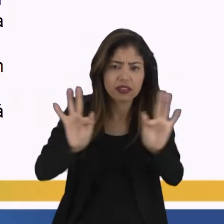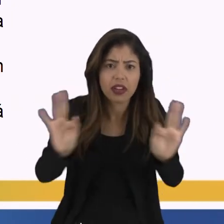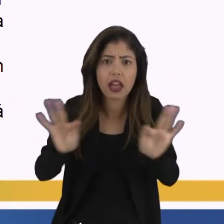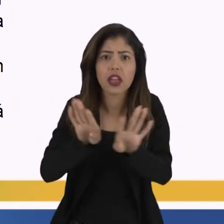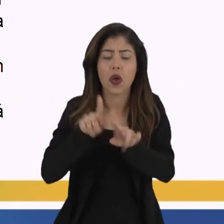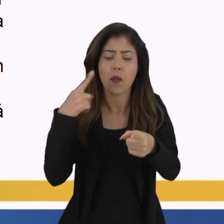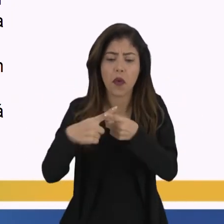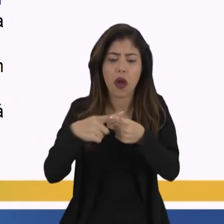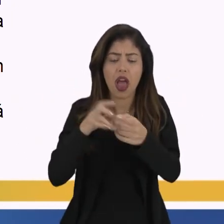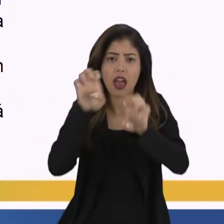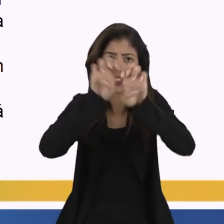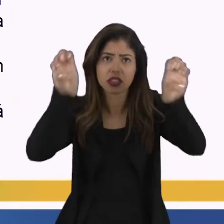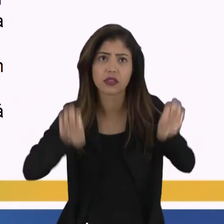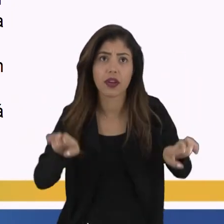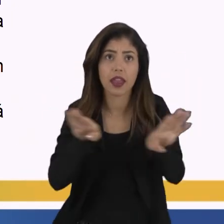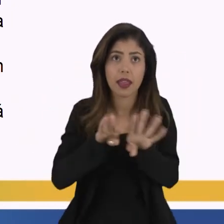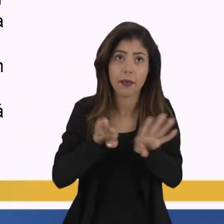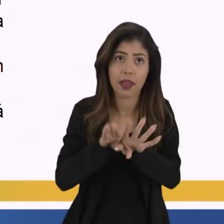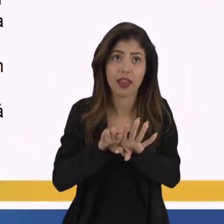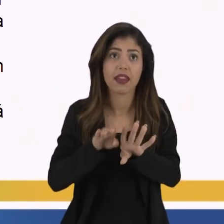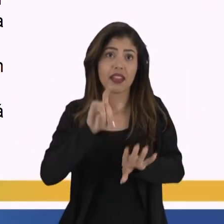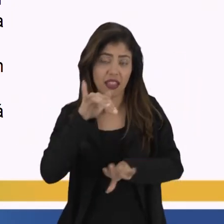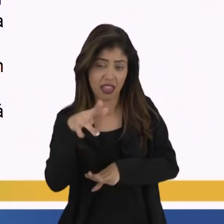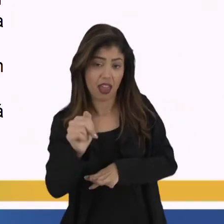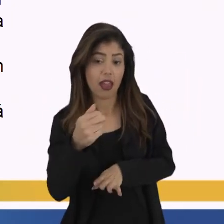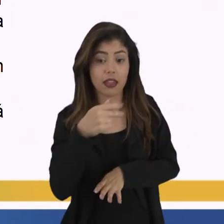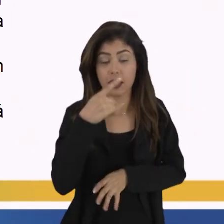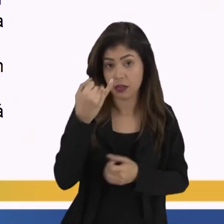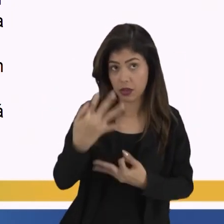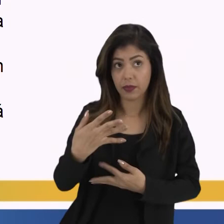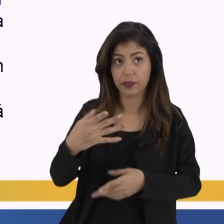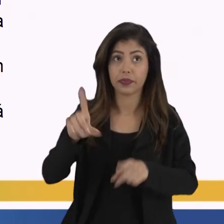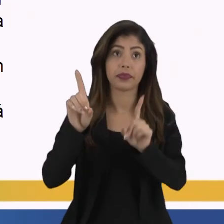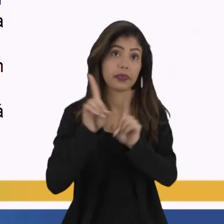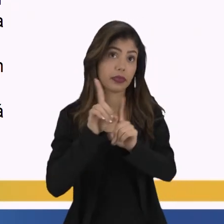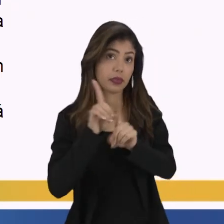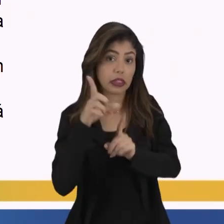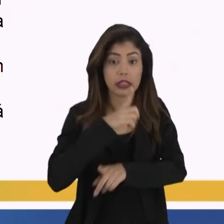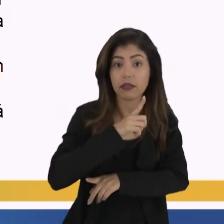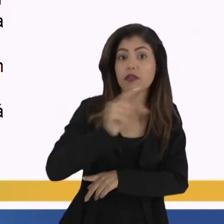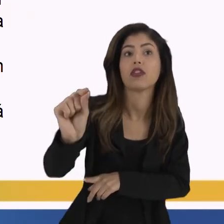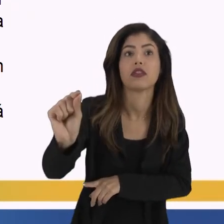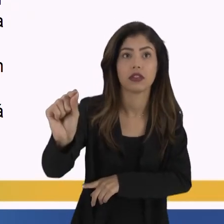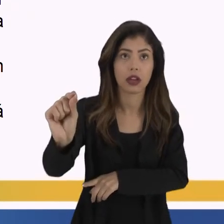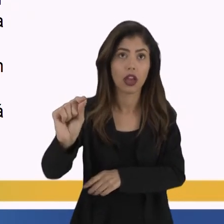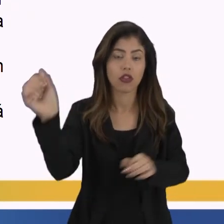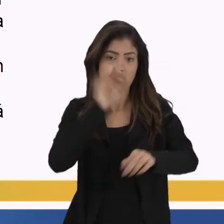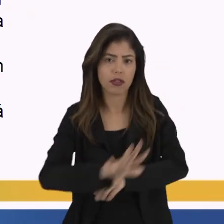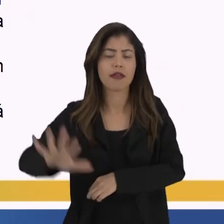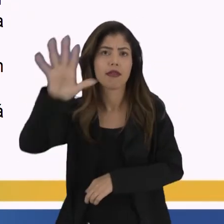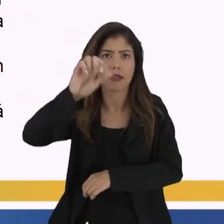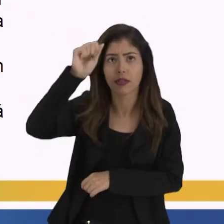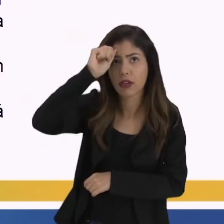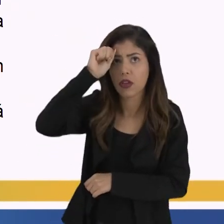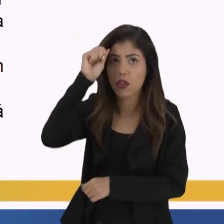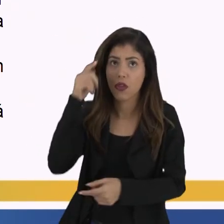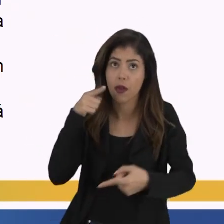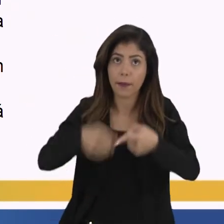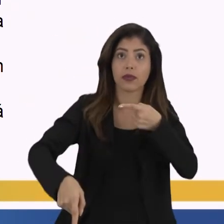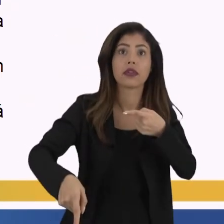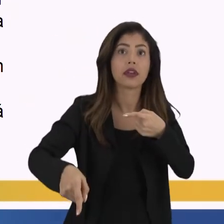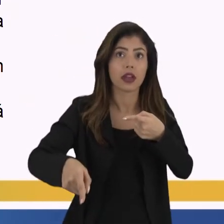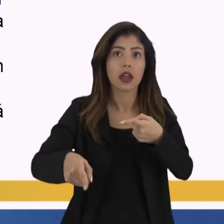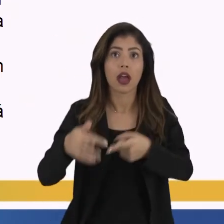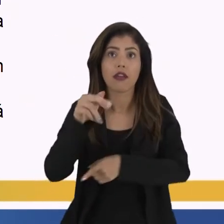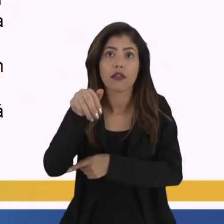porque viola a estrutura linear dessa narrativa. Ou na letra D, foge do estilo geral do autor, uma vez que interrompe o fio da narrativa